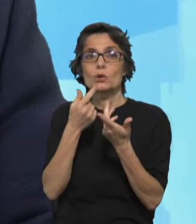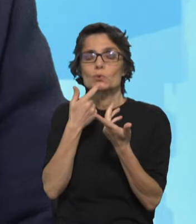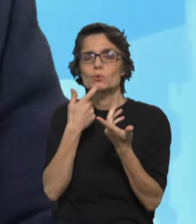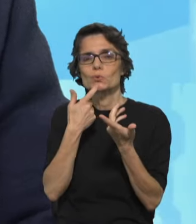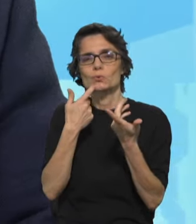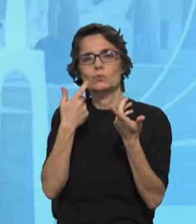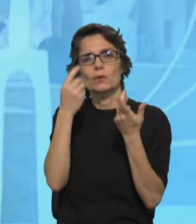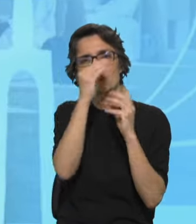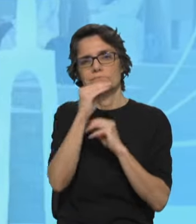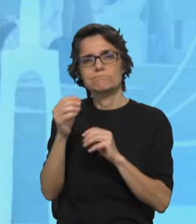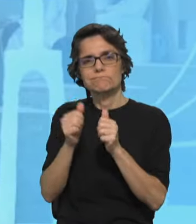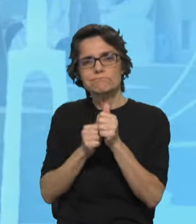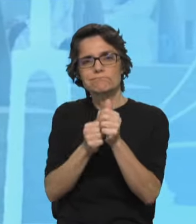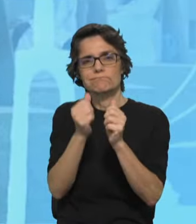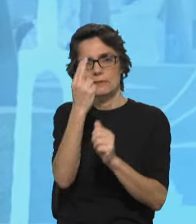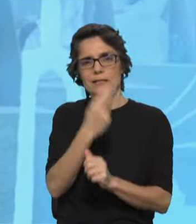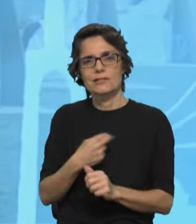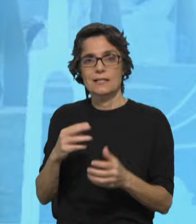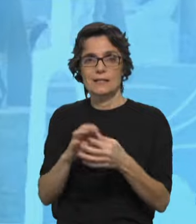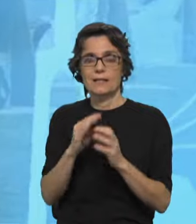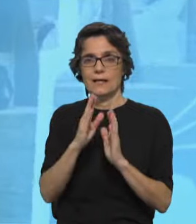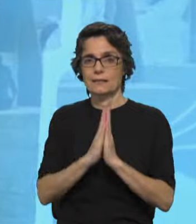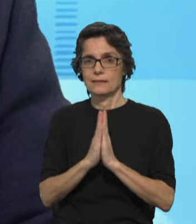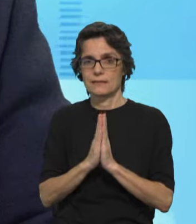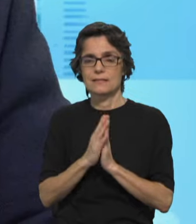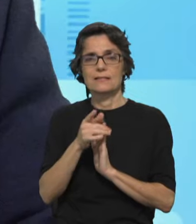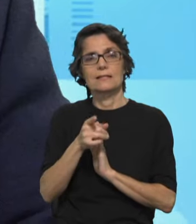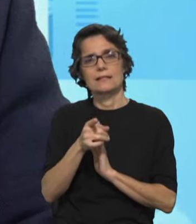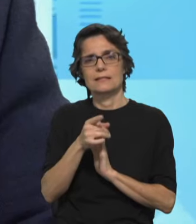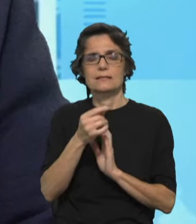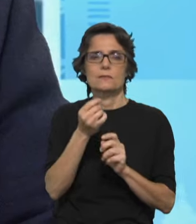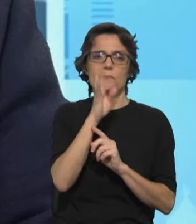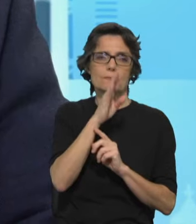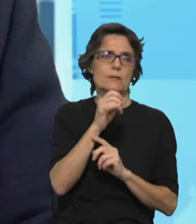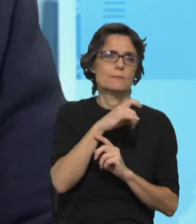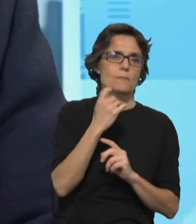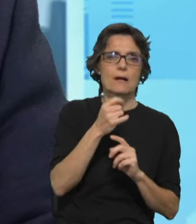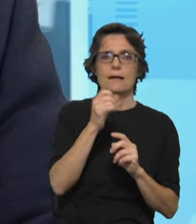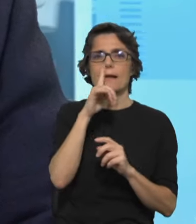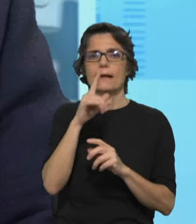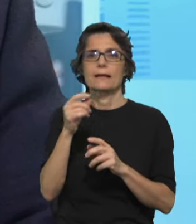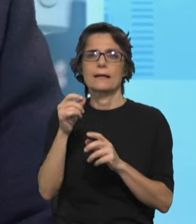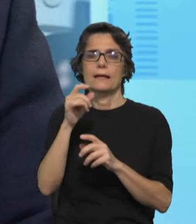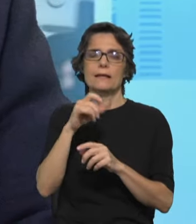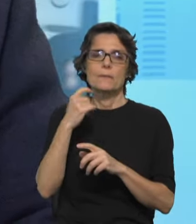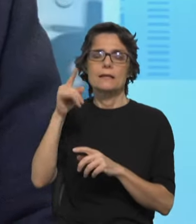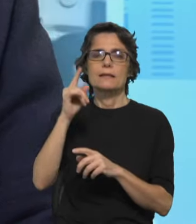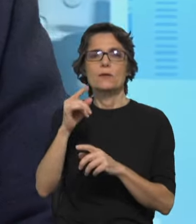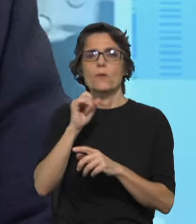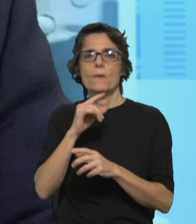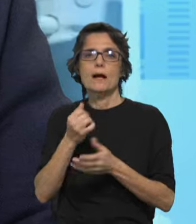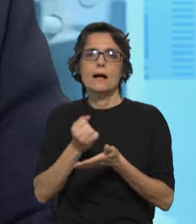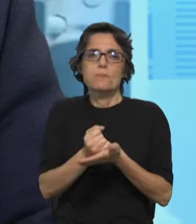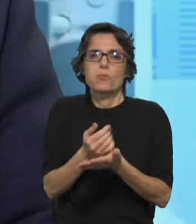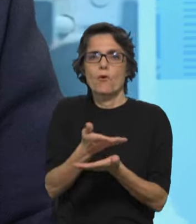Eucaristia, mais dirigida de modo especial aos ministros extraordinários da comunhão, aos leitores, aos cultores da música, mas